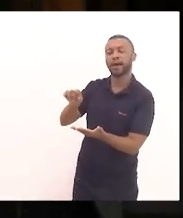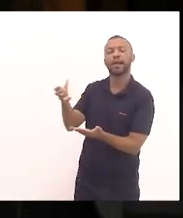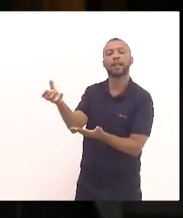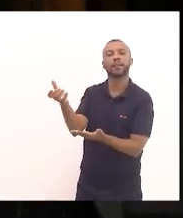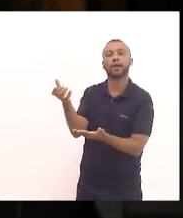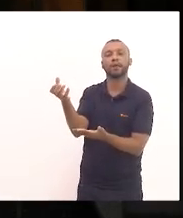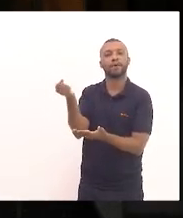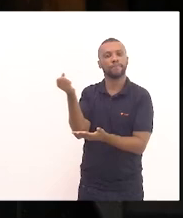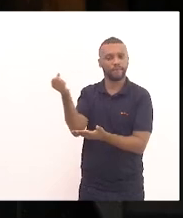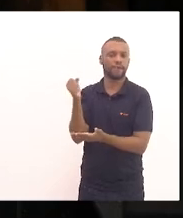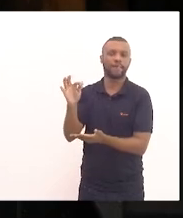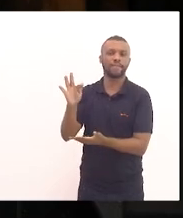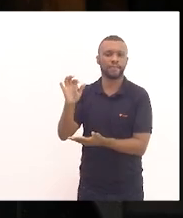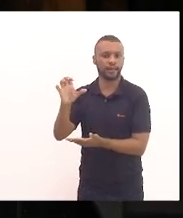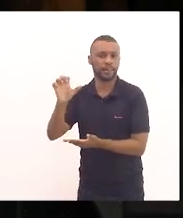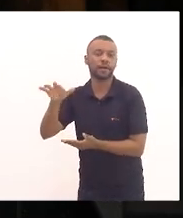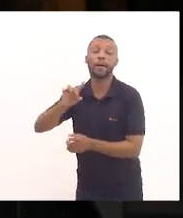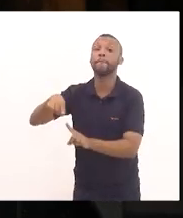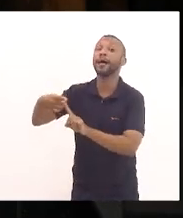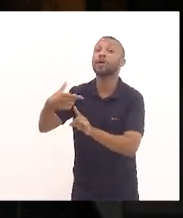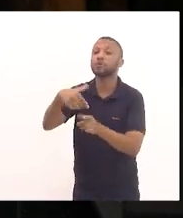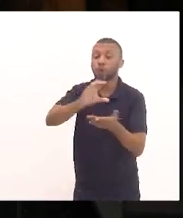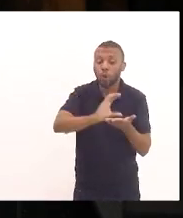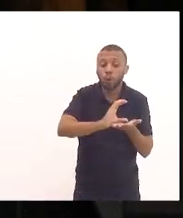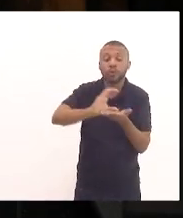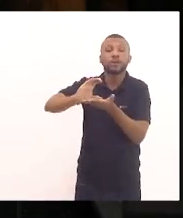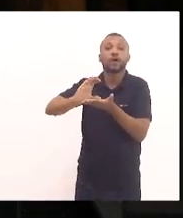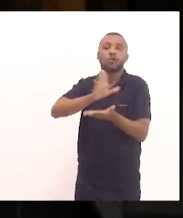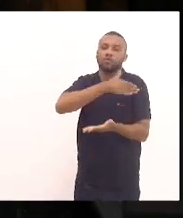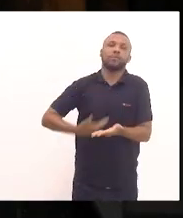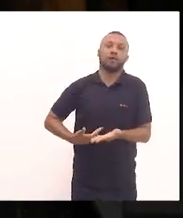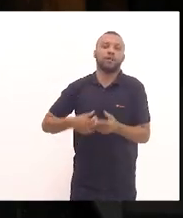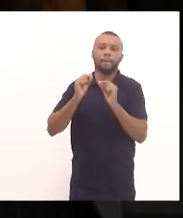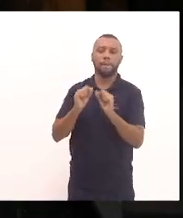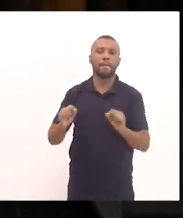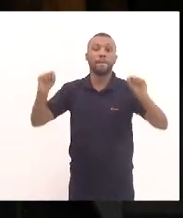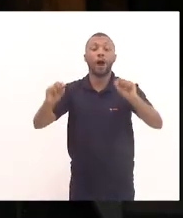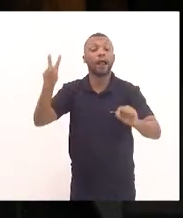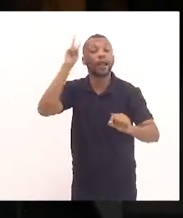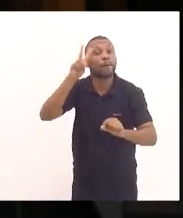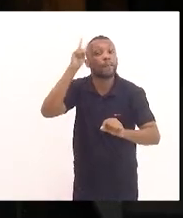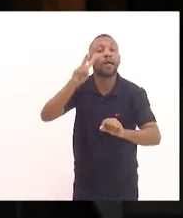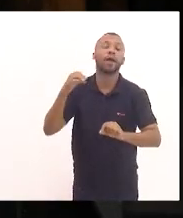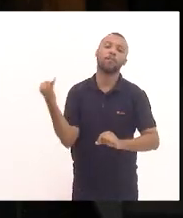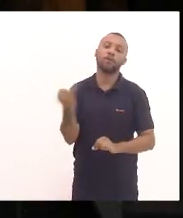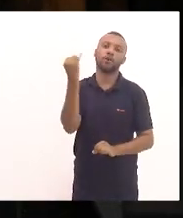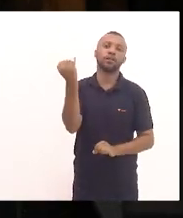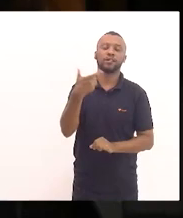garantir que os conselhos estaduais, eu quero aqui lembrar a importância do Conselho Estadual